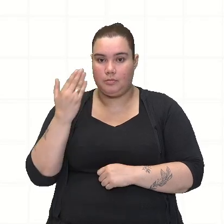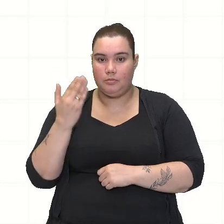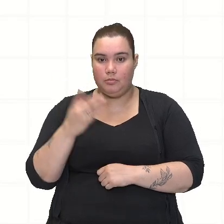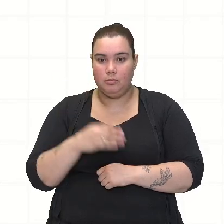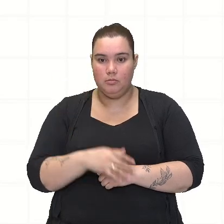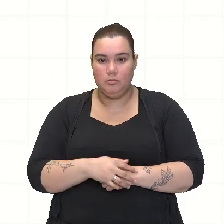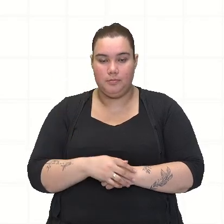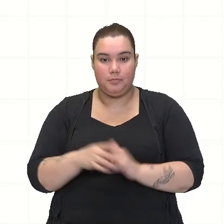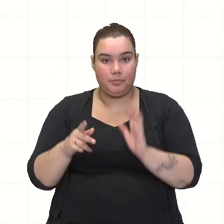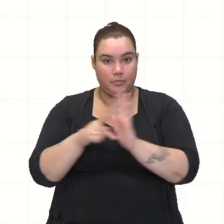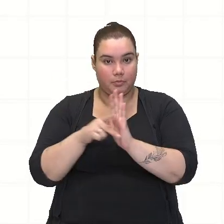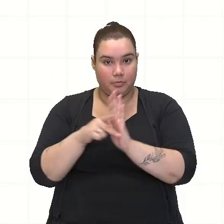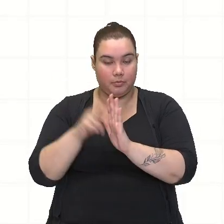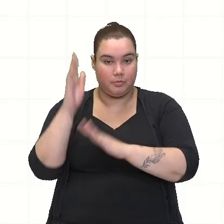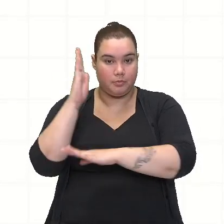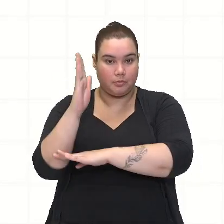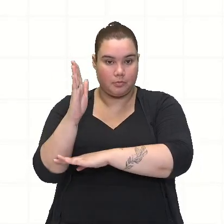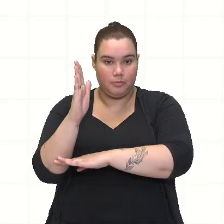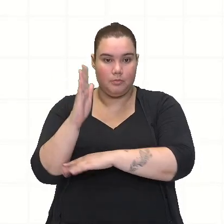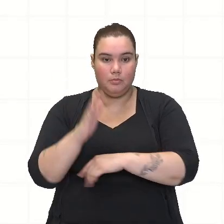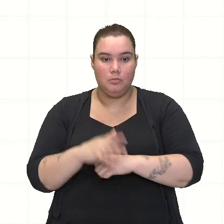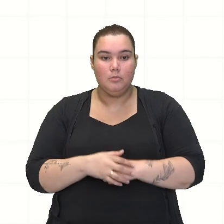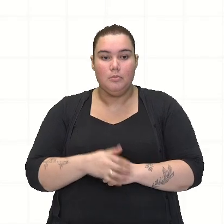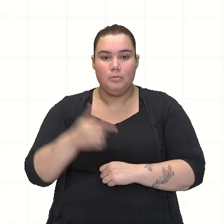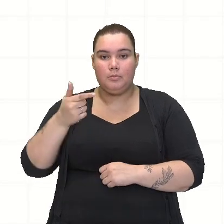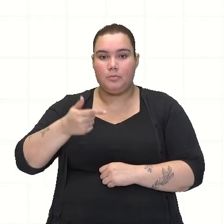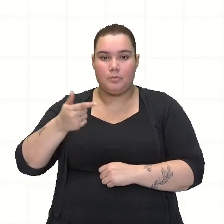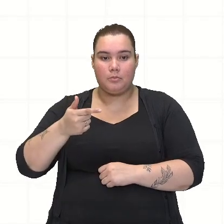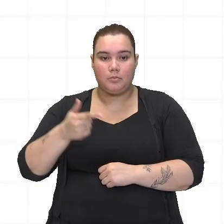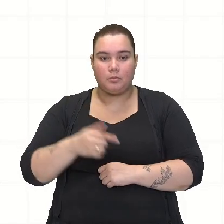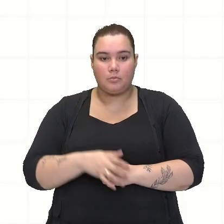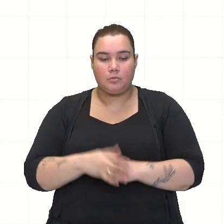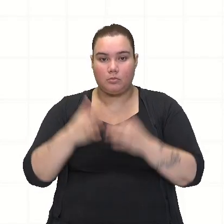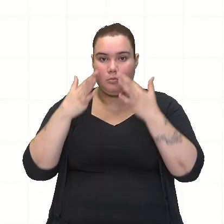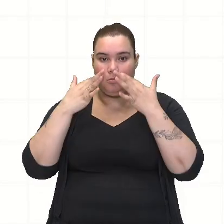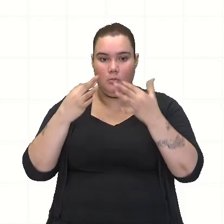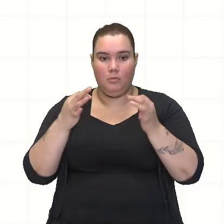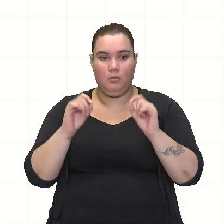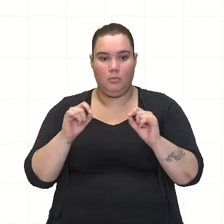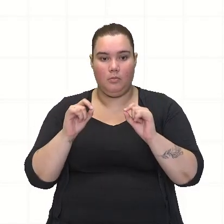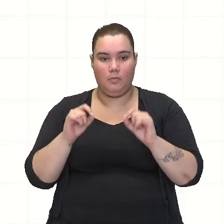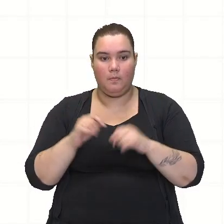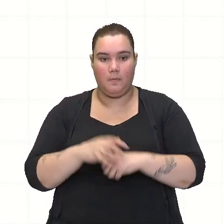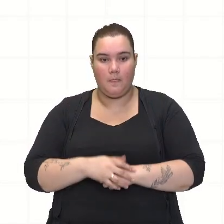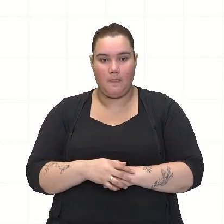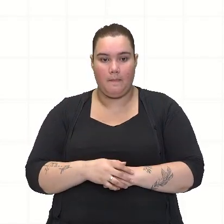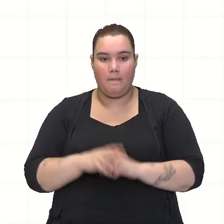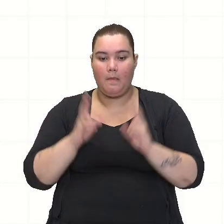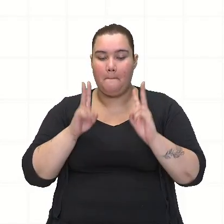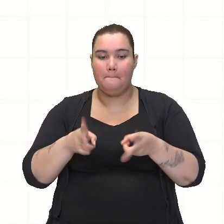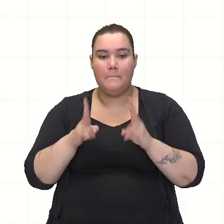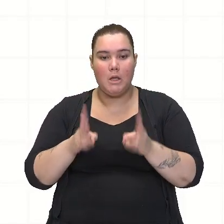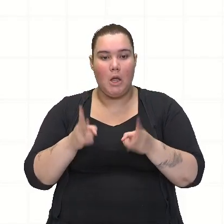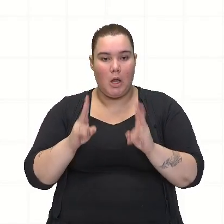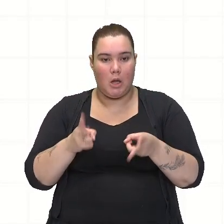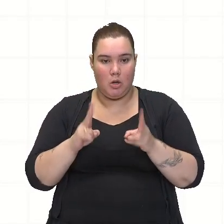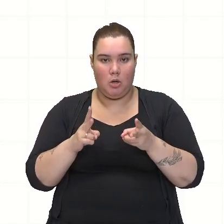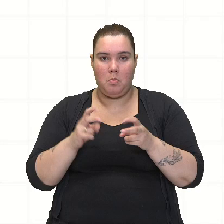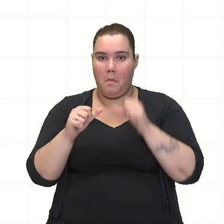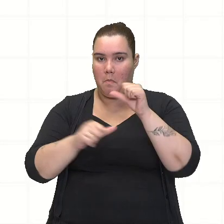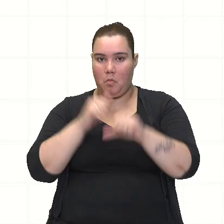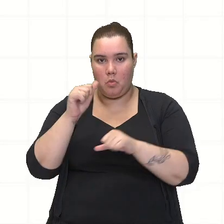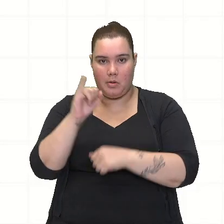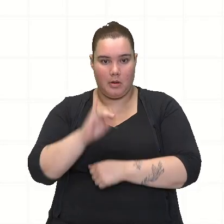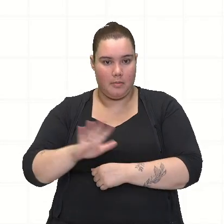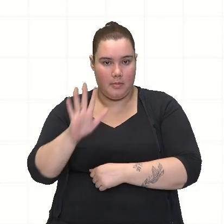Do plano, depois, eu vou ter que estar atento que nós vamos manter a forma, ela não vai